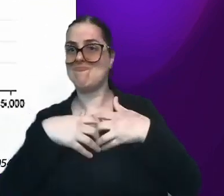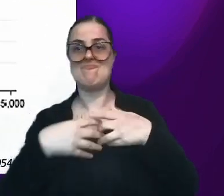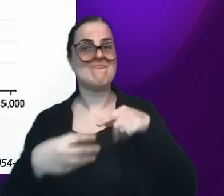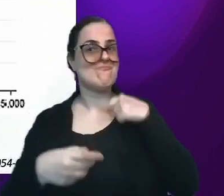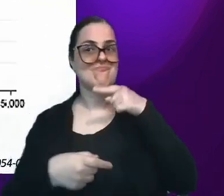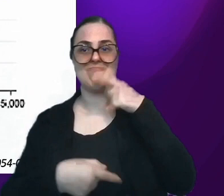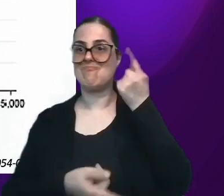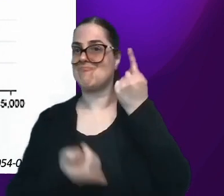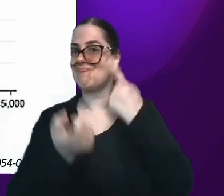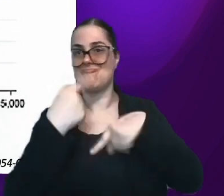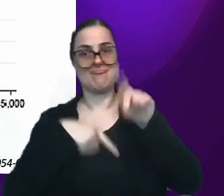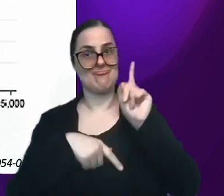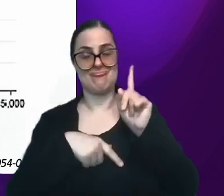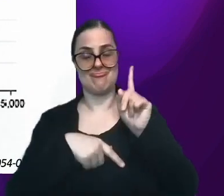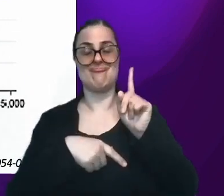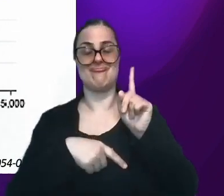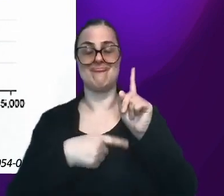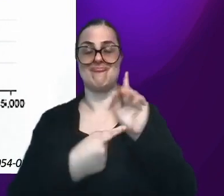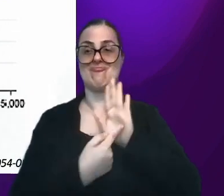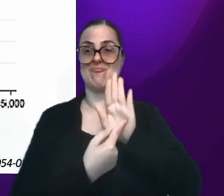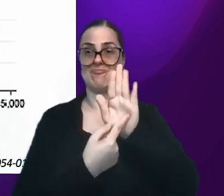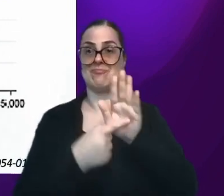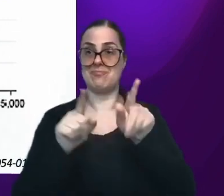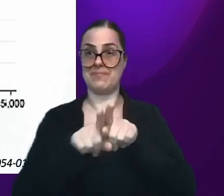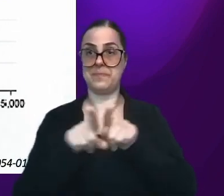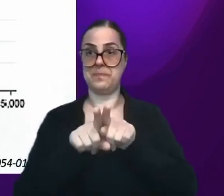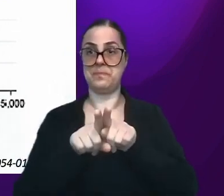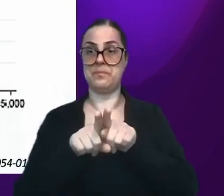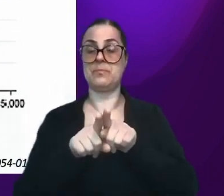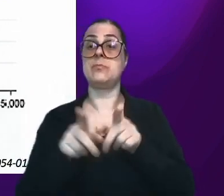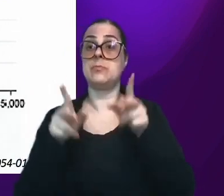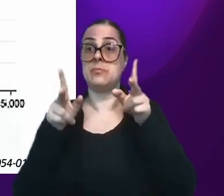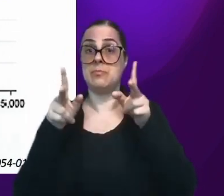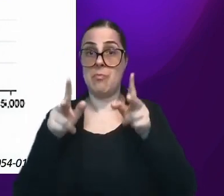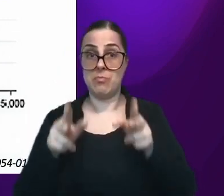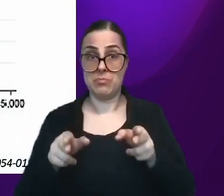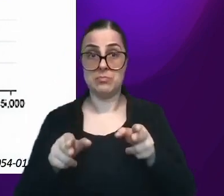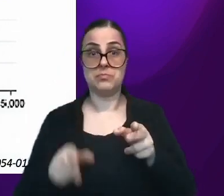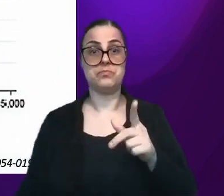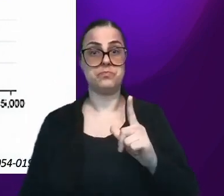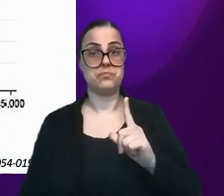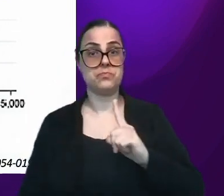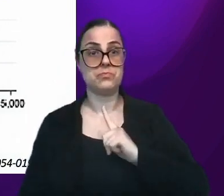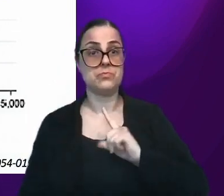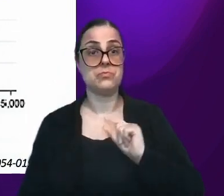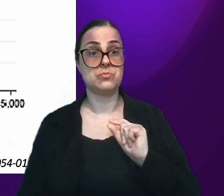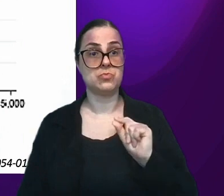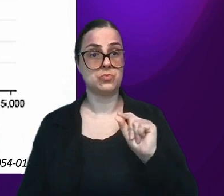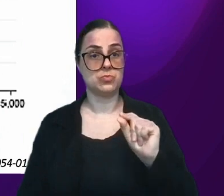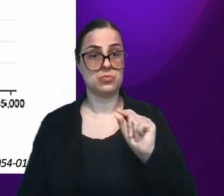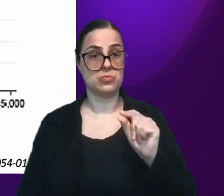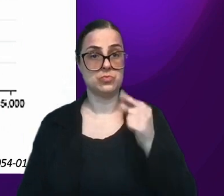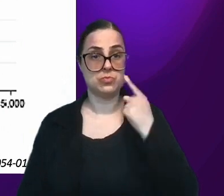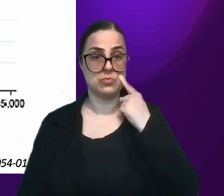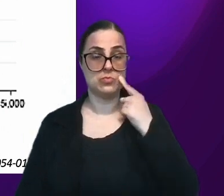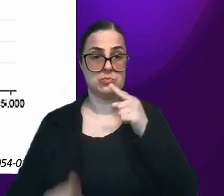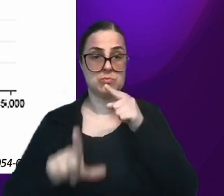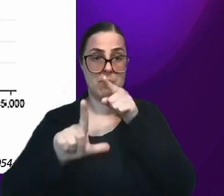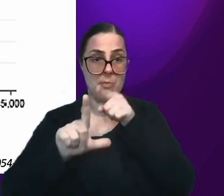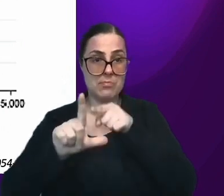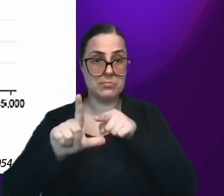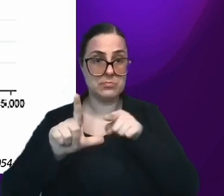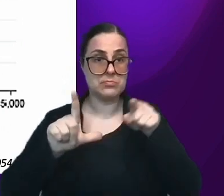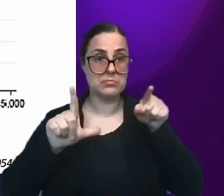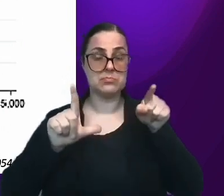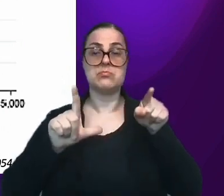tem sido demonstrado, né? Assim como a hipovolemia. Então, a gente tem uma curva em U, em que hipovolemia e sobrecarga volêmica